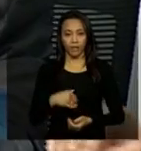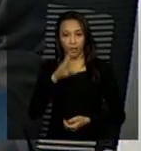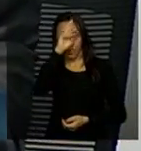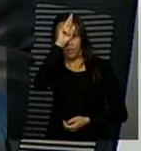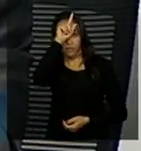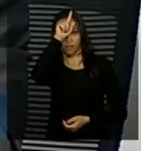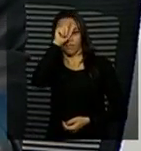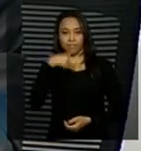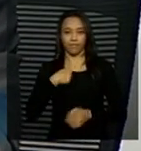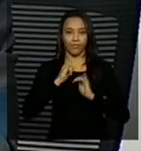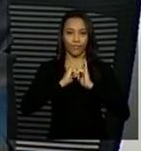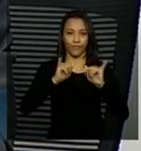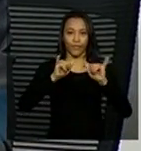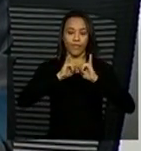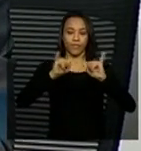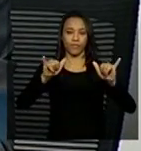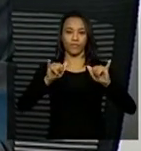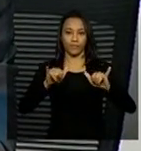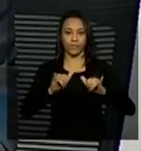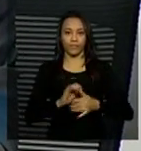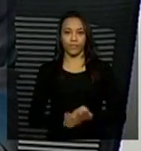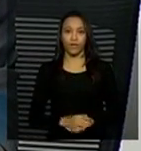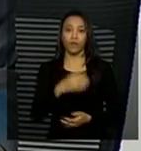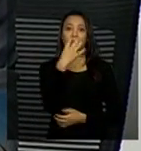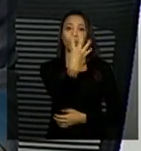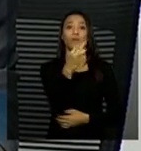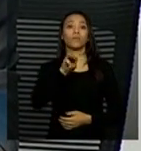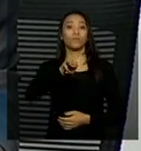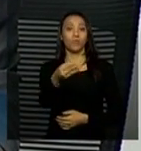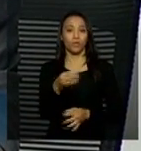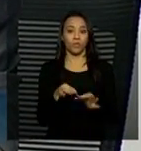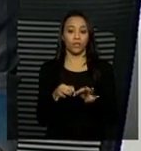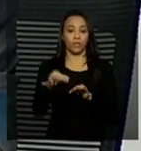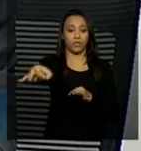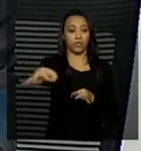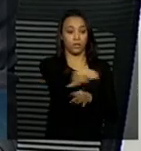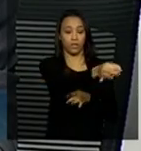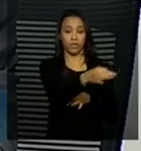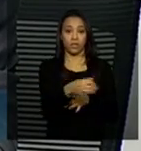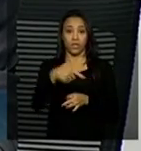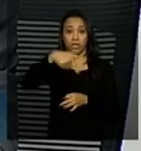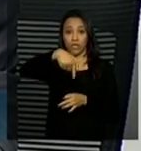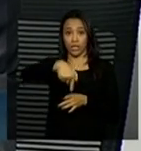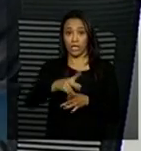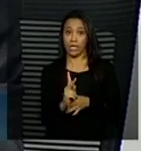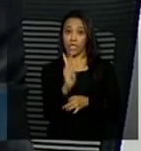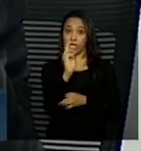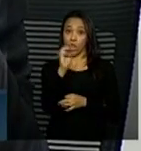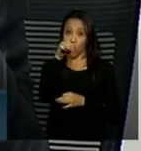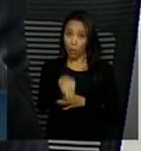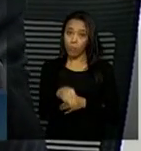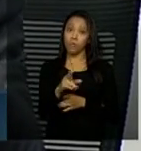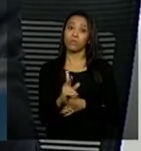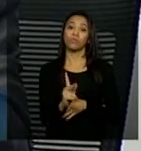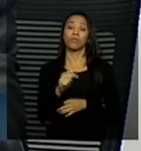né, ministra? 4 milhões de quilômetros quadrados, e é importante dizer que esse trabalho ele